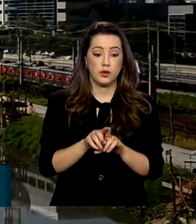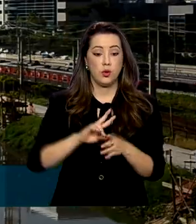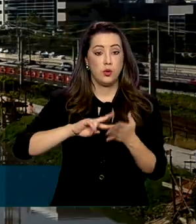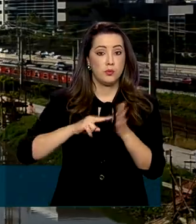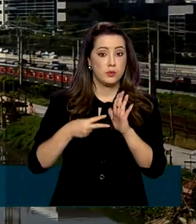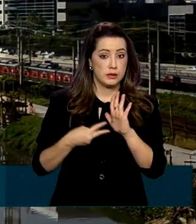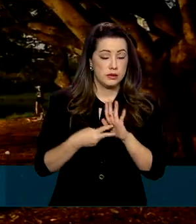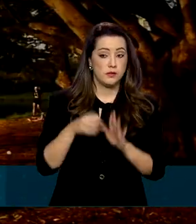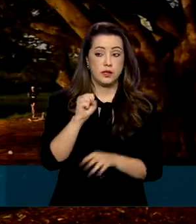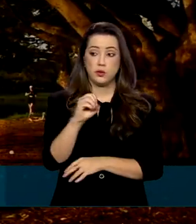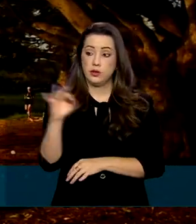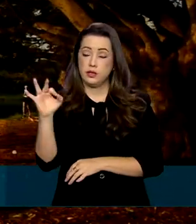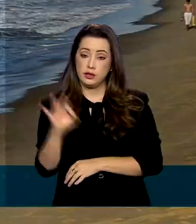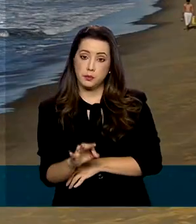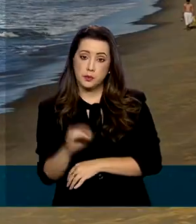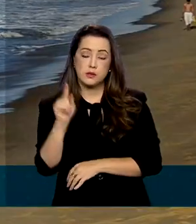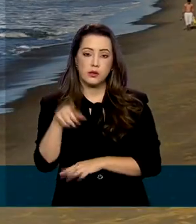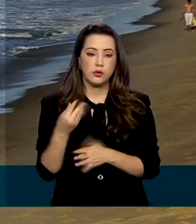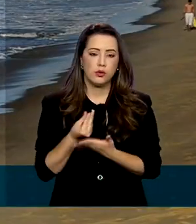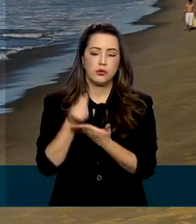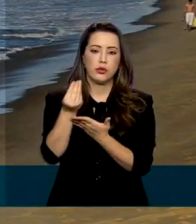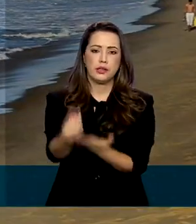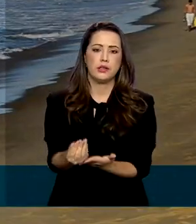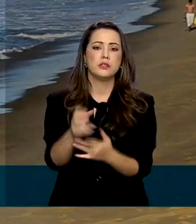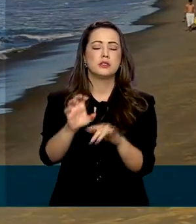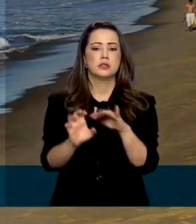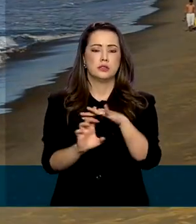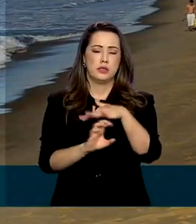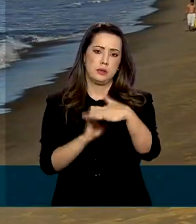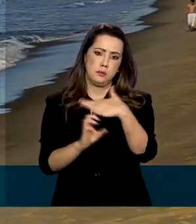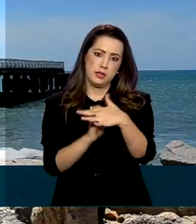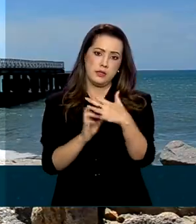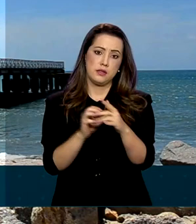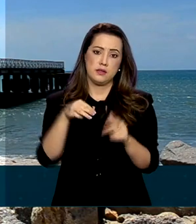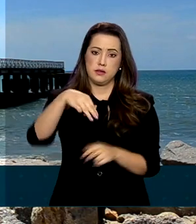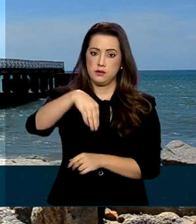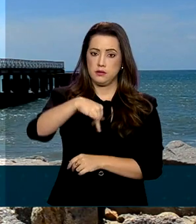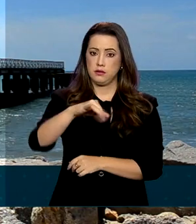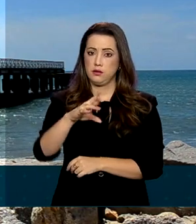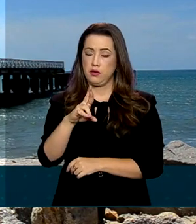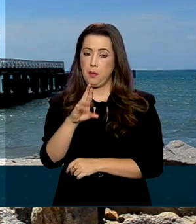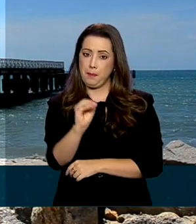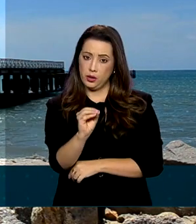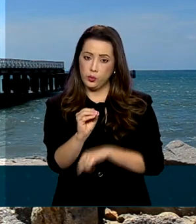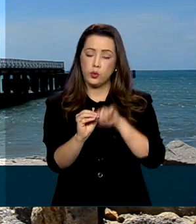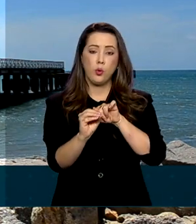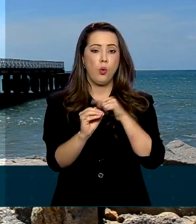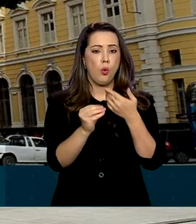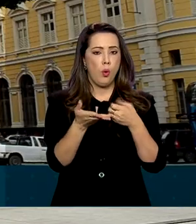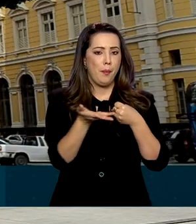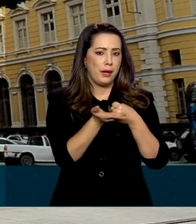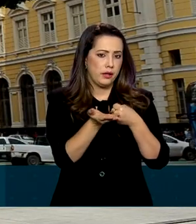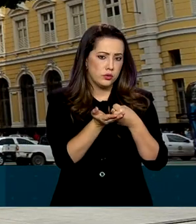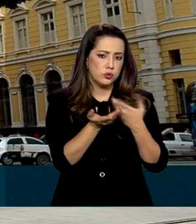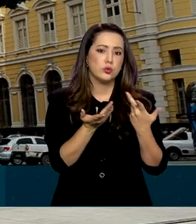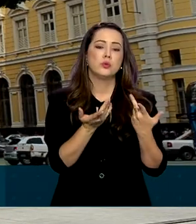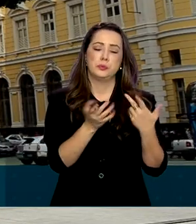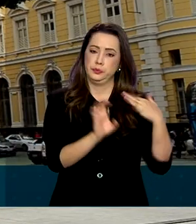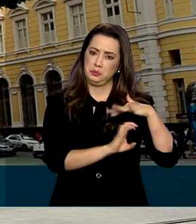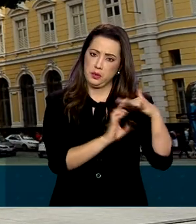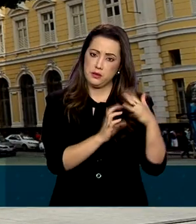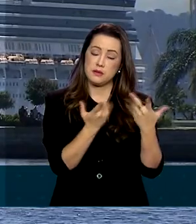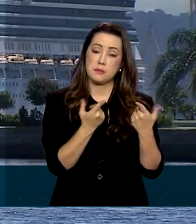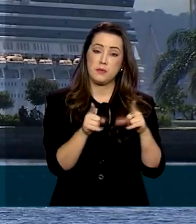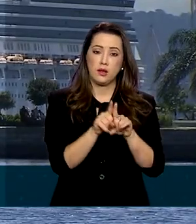recursos sejam destinados aos empreendimentos de micro, pequeno e médio portes. Os